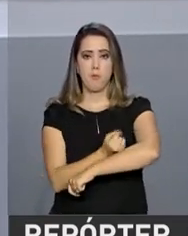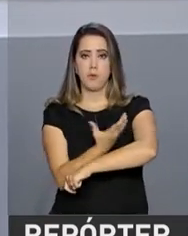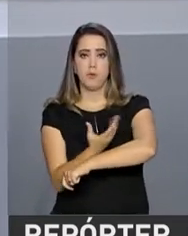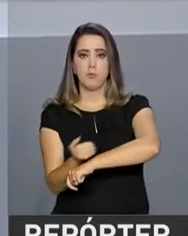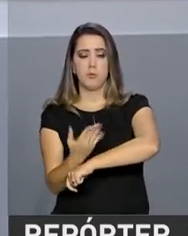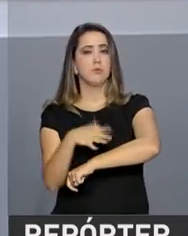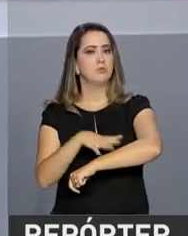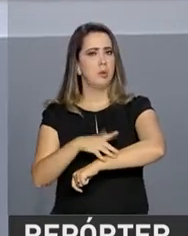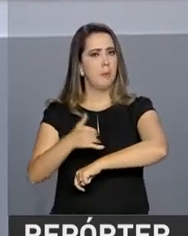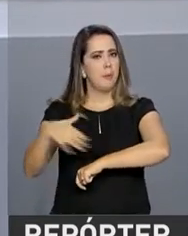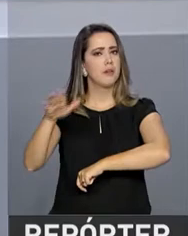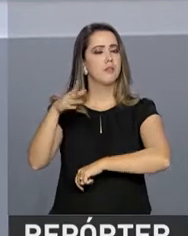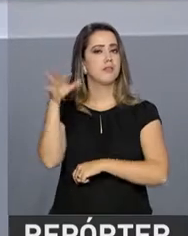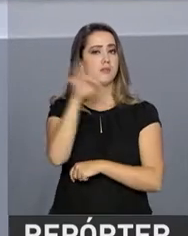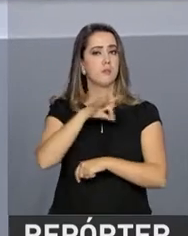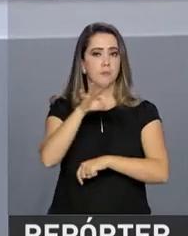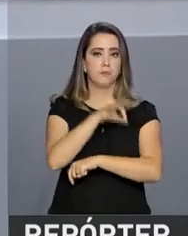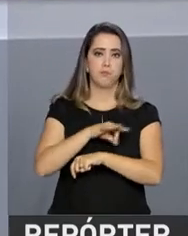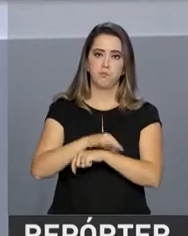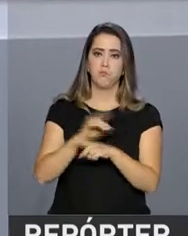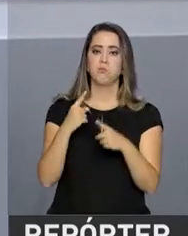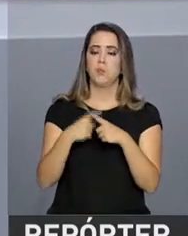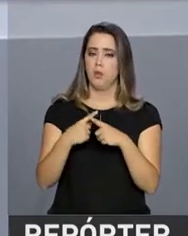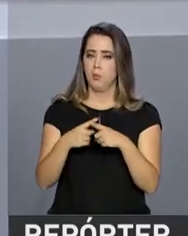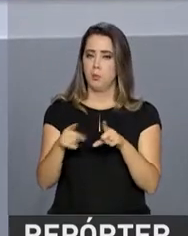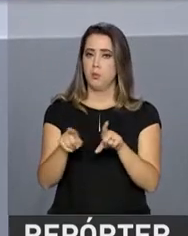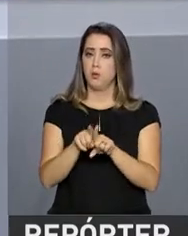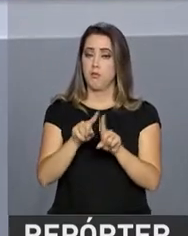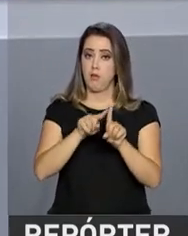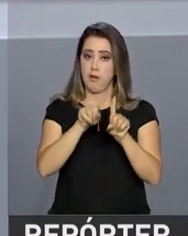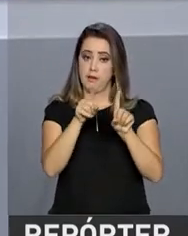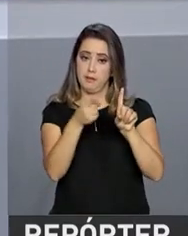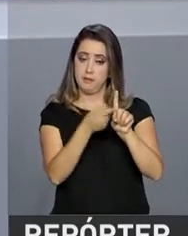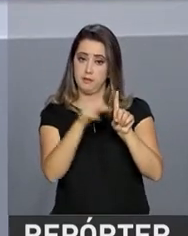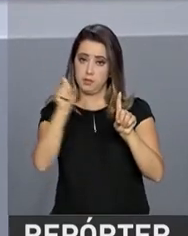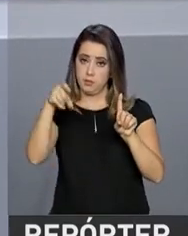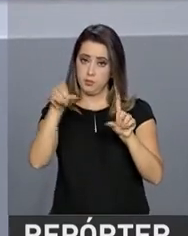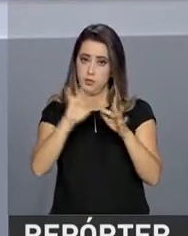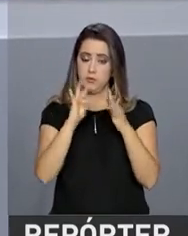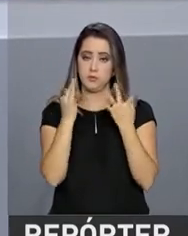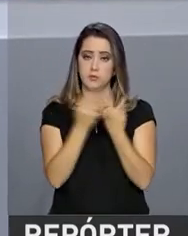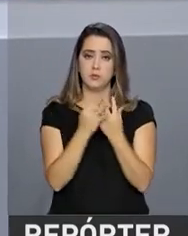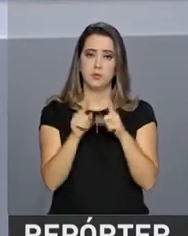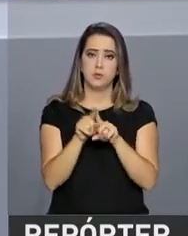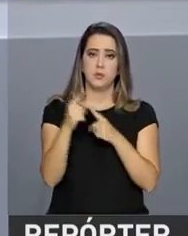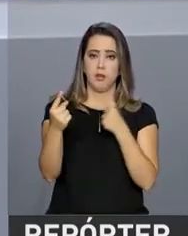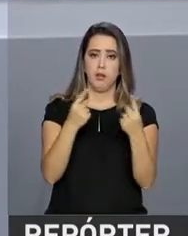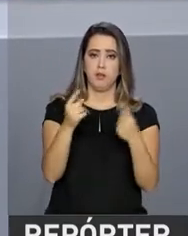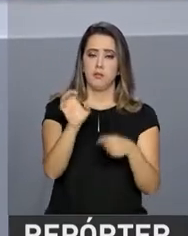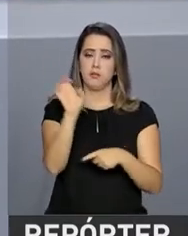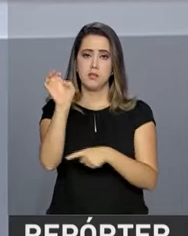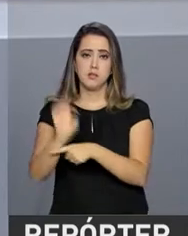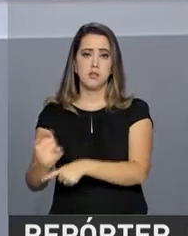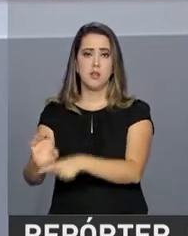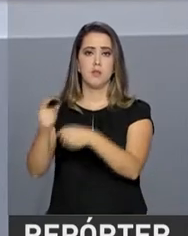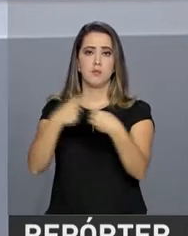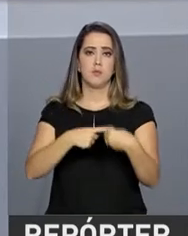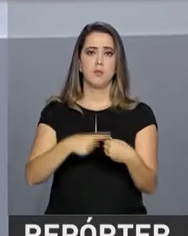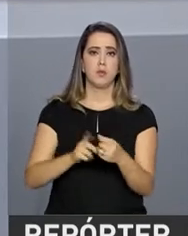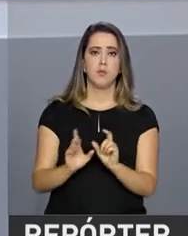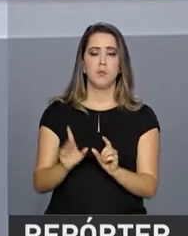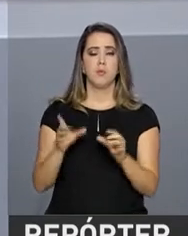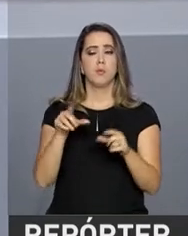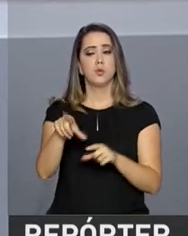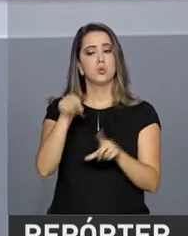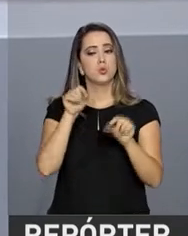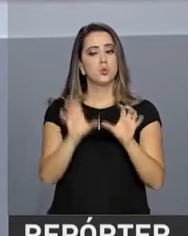sus agora além das gestantes cadastradas no programa bolsa família cada estado e município pode escolher o público